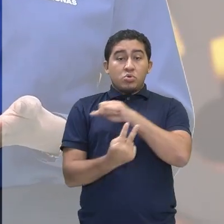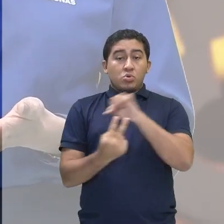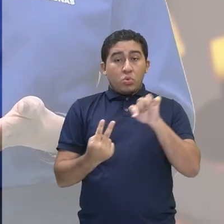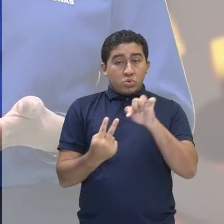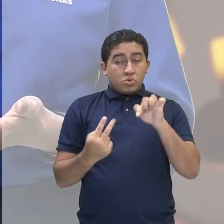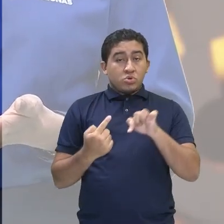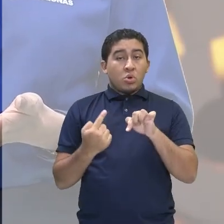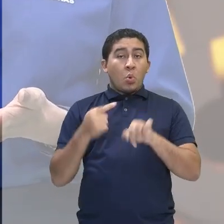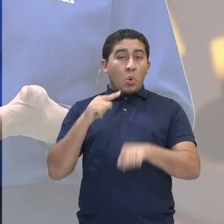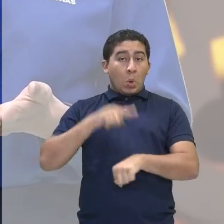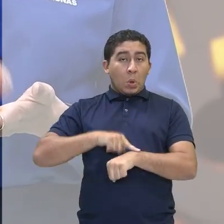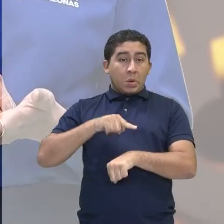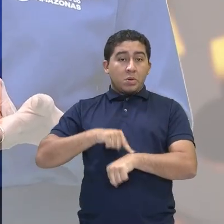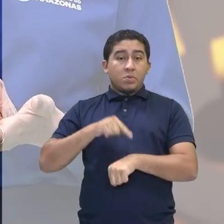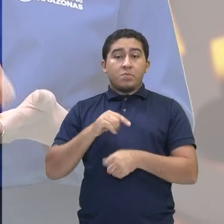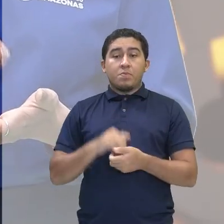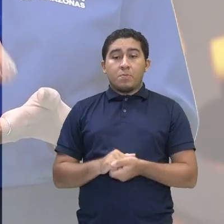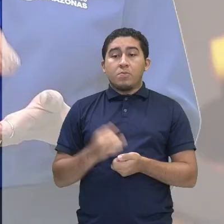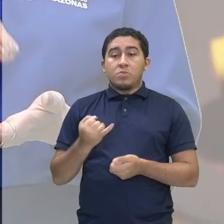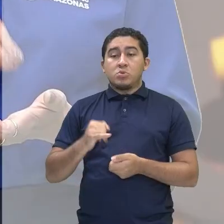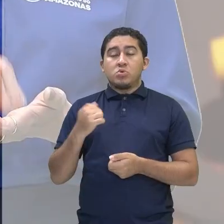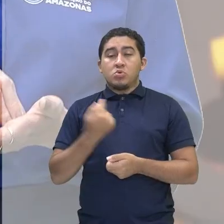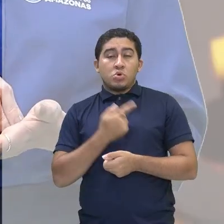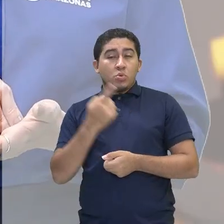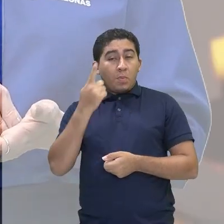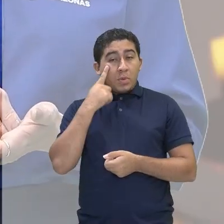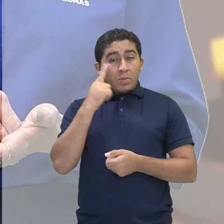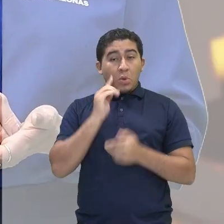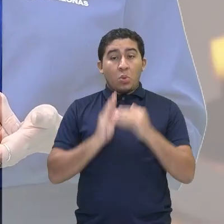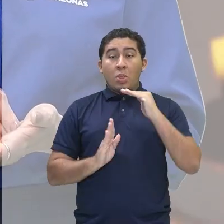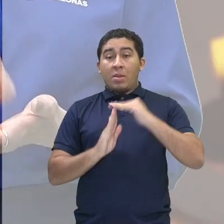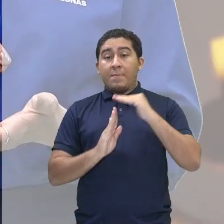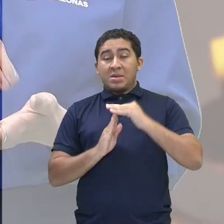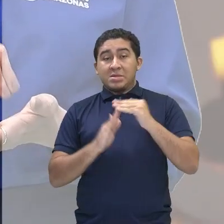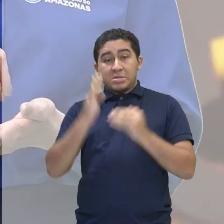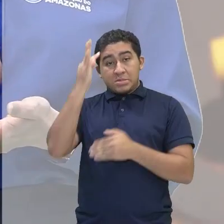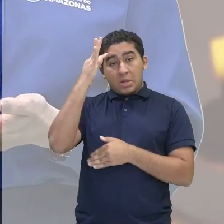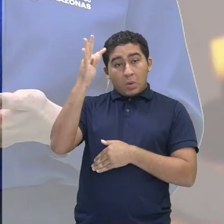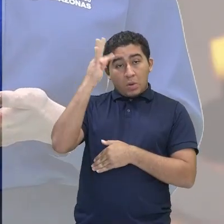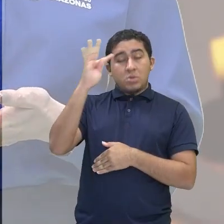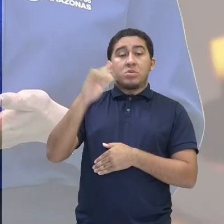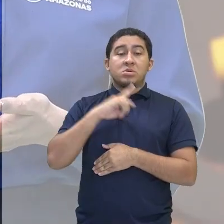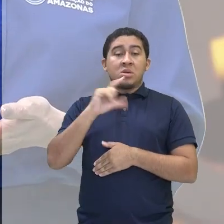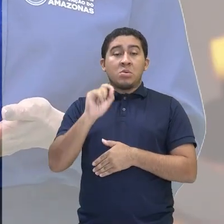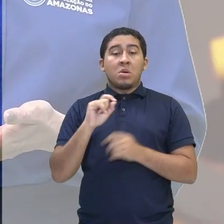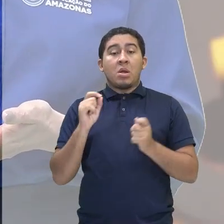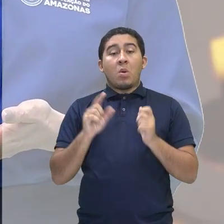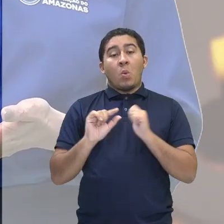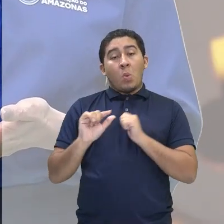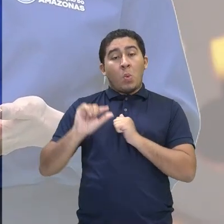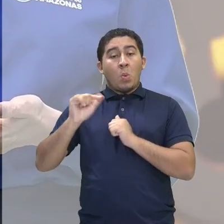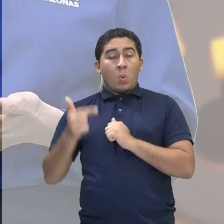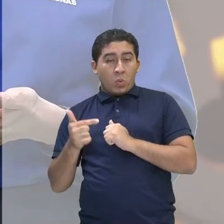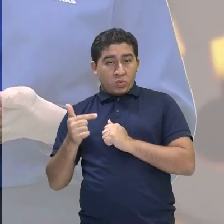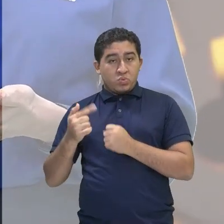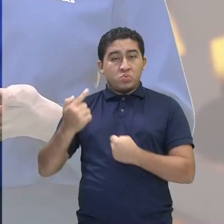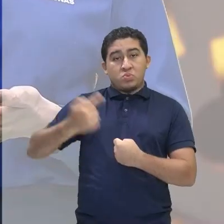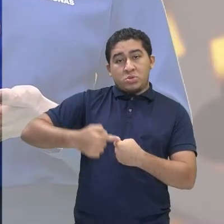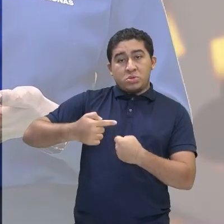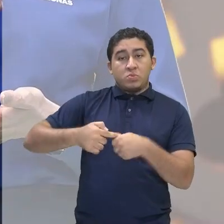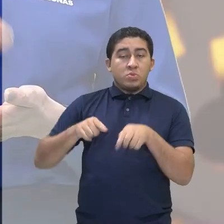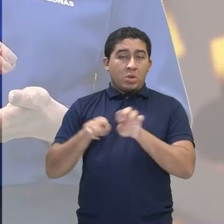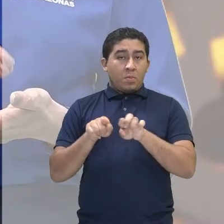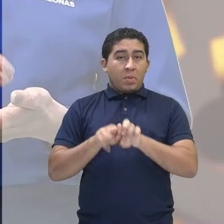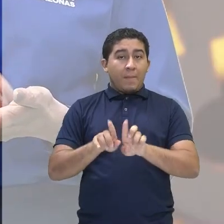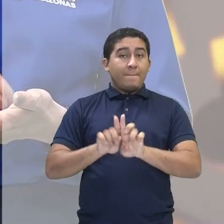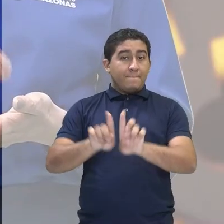se a gente for verificar ali o limite teórico, a gente teria outros municípios também,